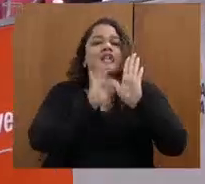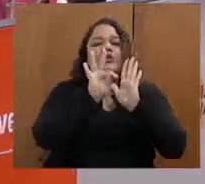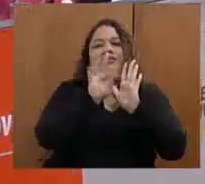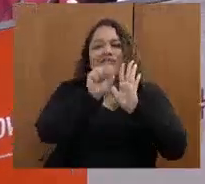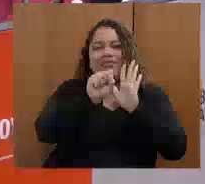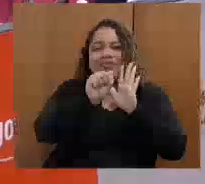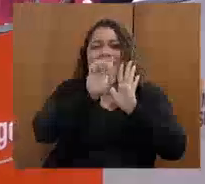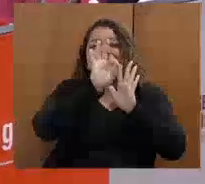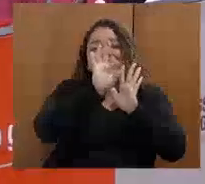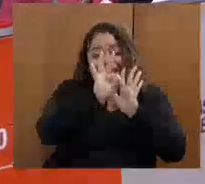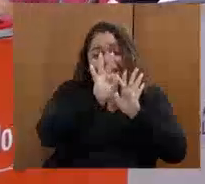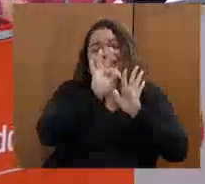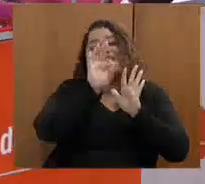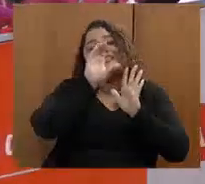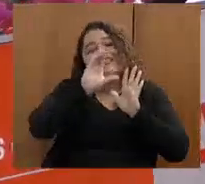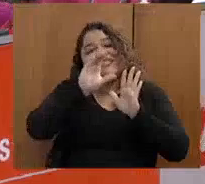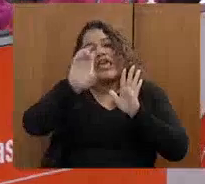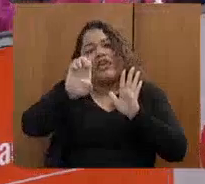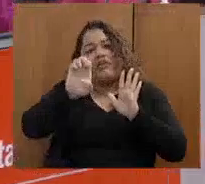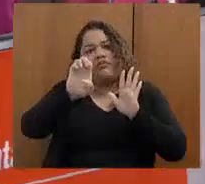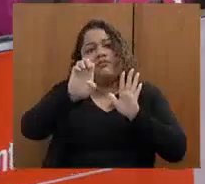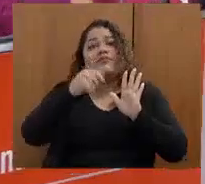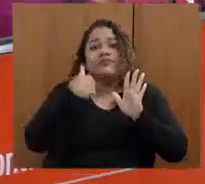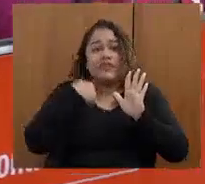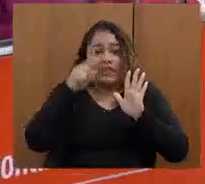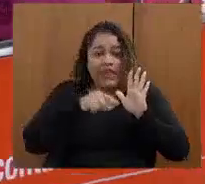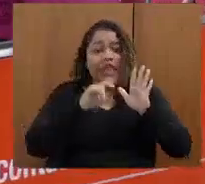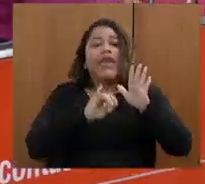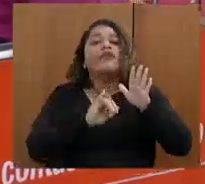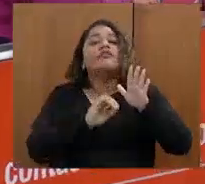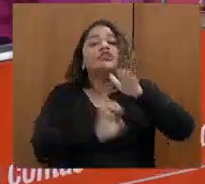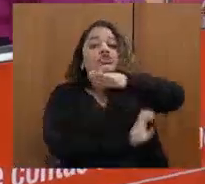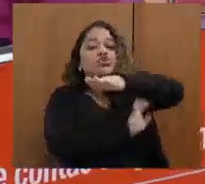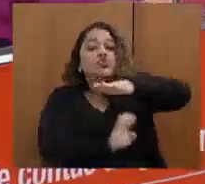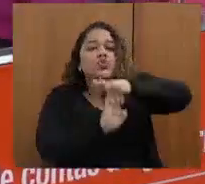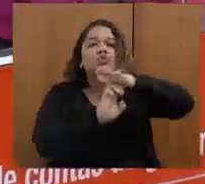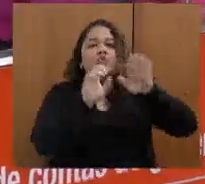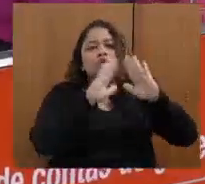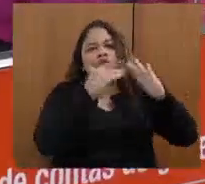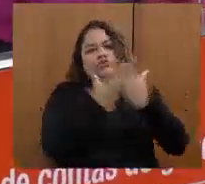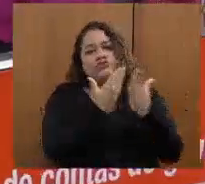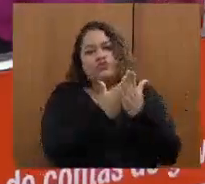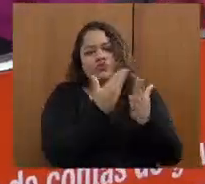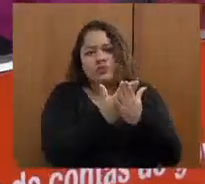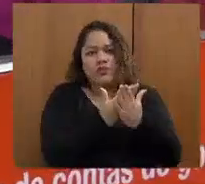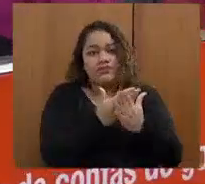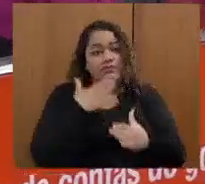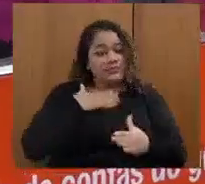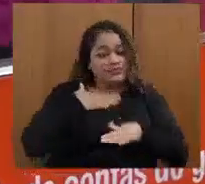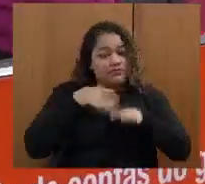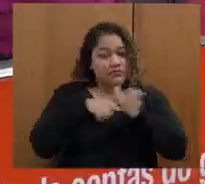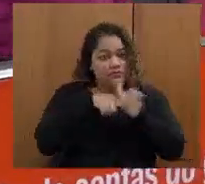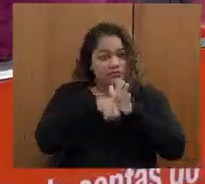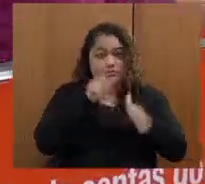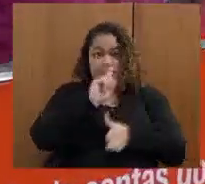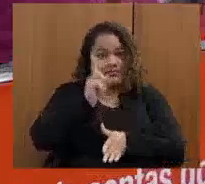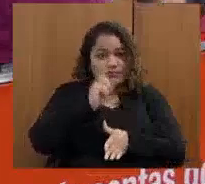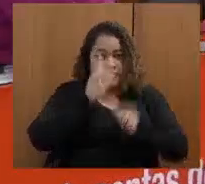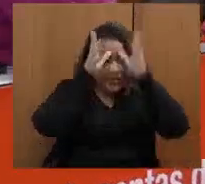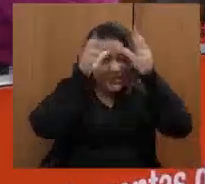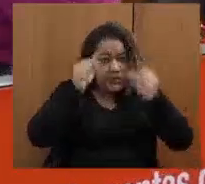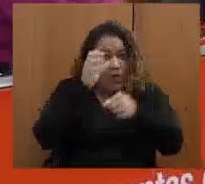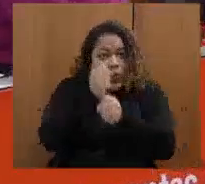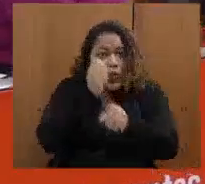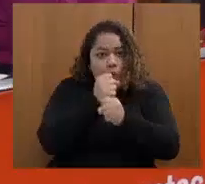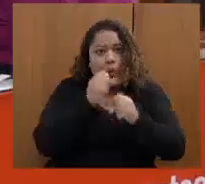infraestrutura das escolas fui eu que fiz essa pesquisa foi o Tribunal de Contas do Estado Porque apesar do senhor trazer aqui